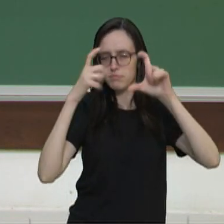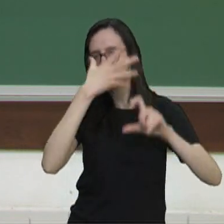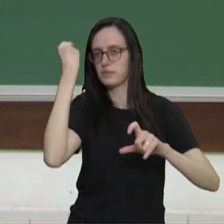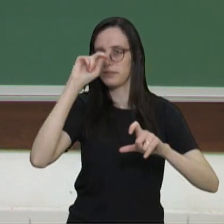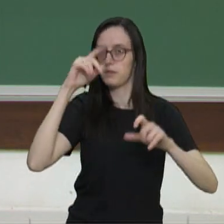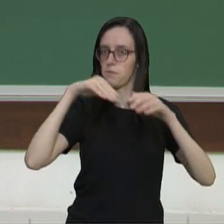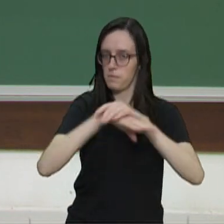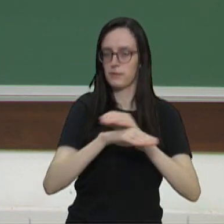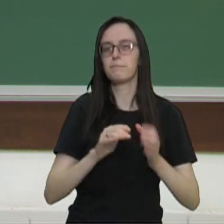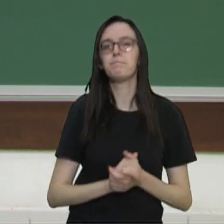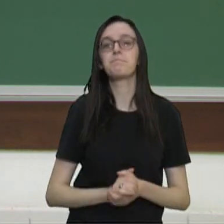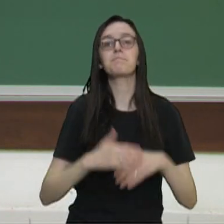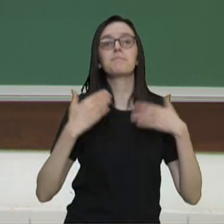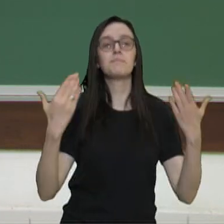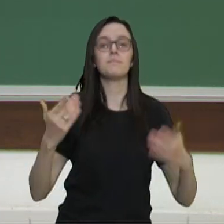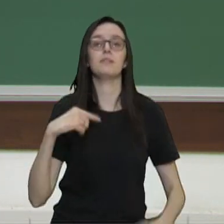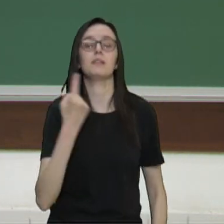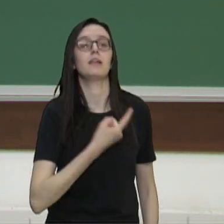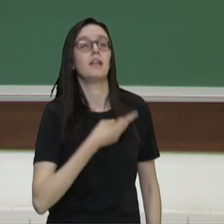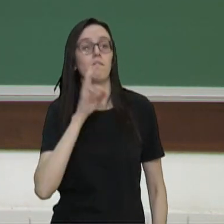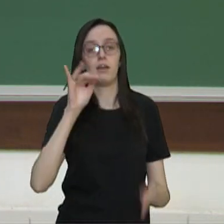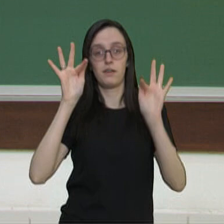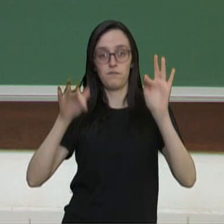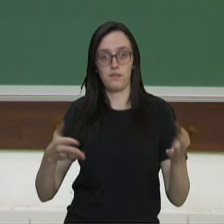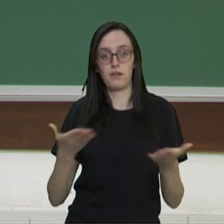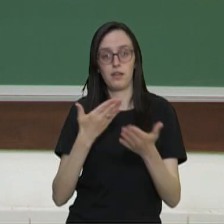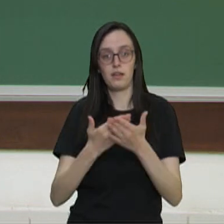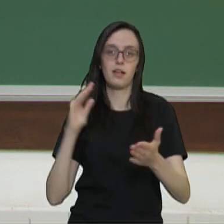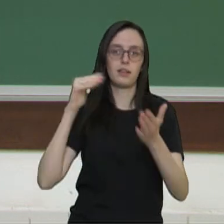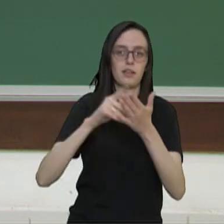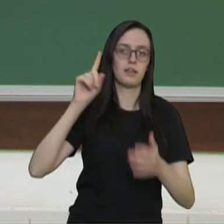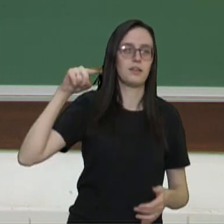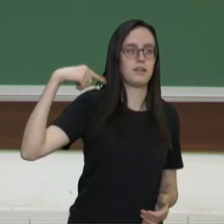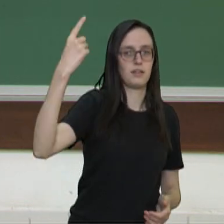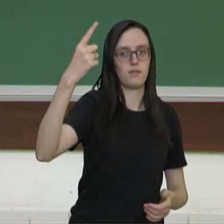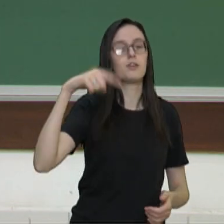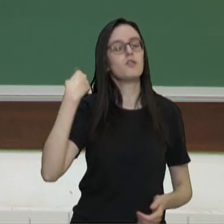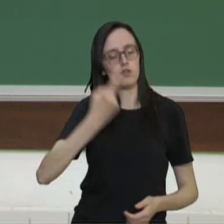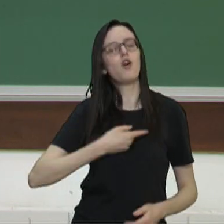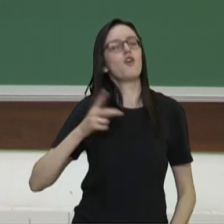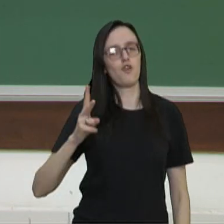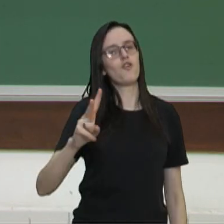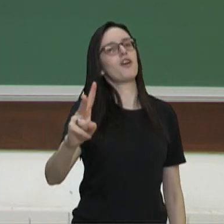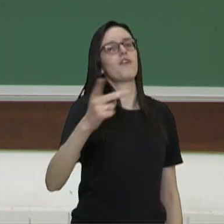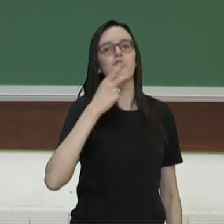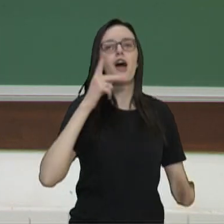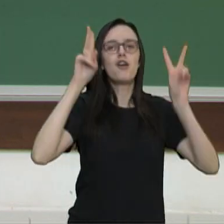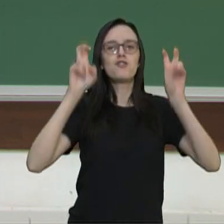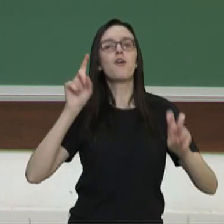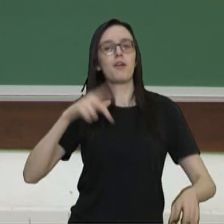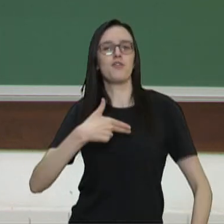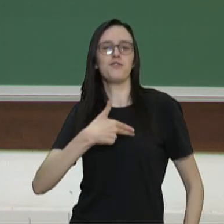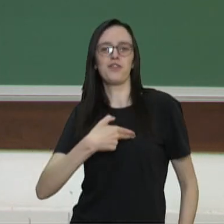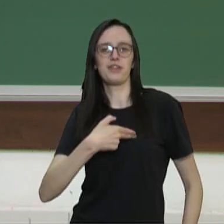poder lembrar. Galera, a gente vai ficando por aqui, até a próxima aula que a gente continua a falar do nosso